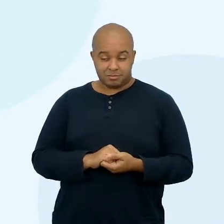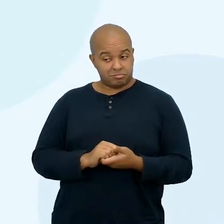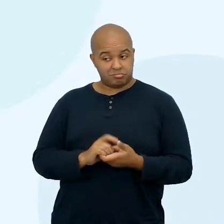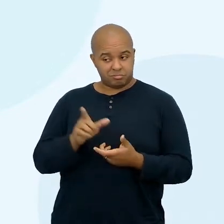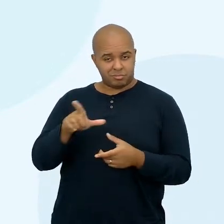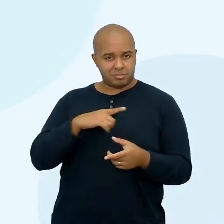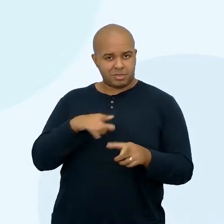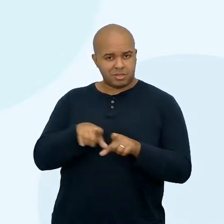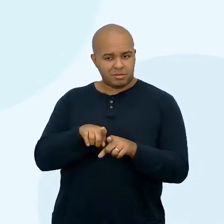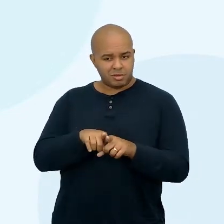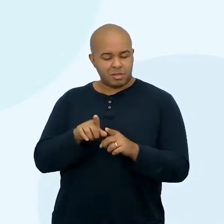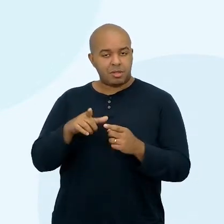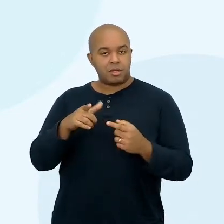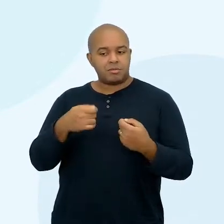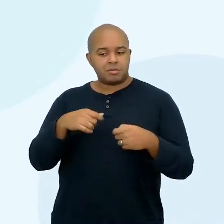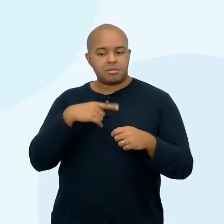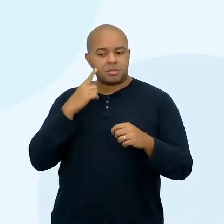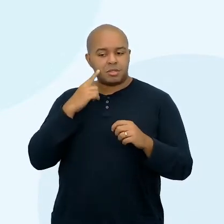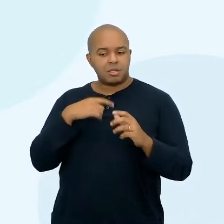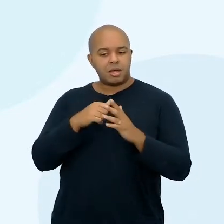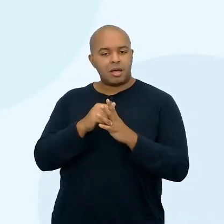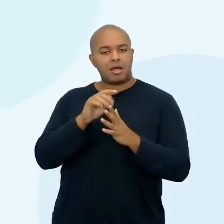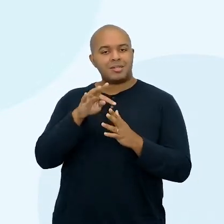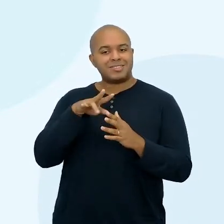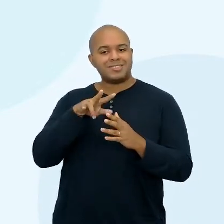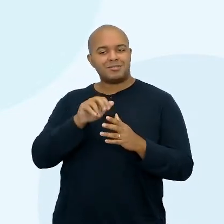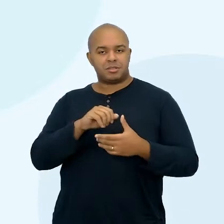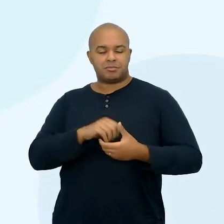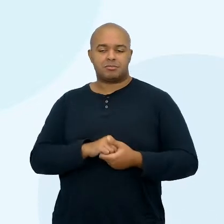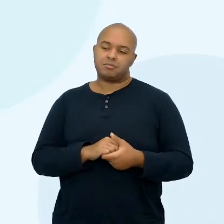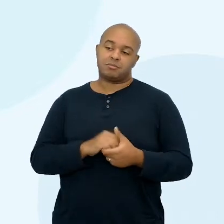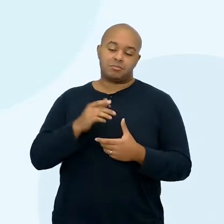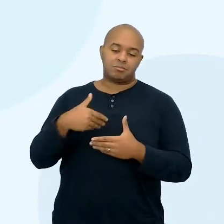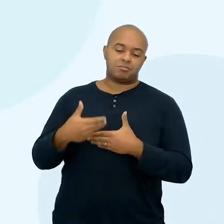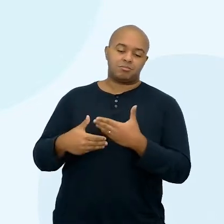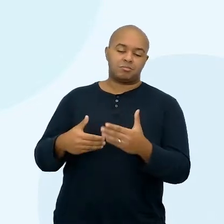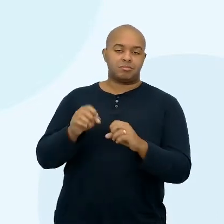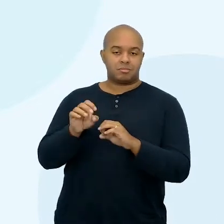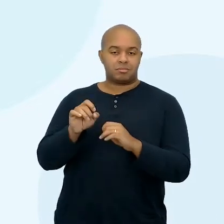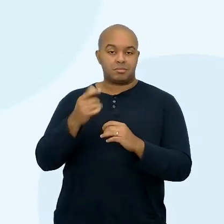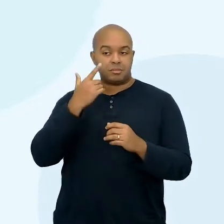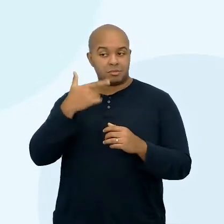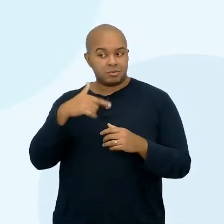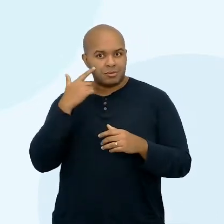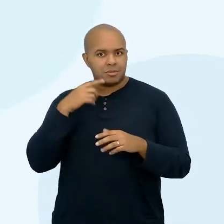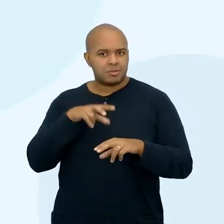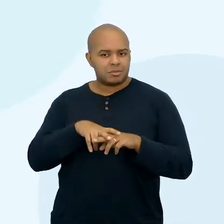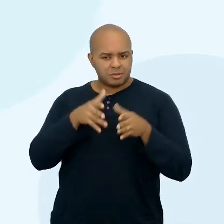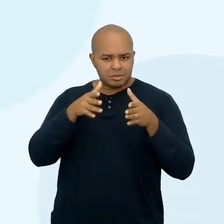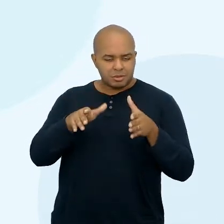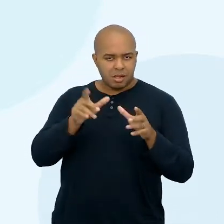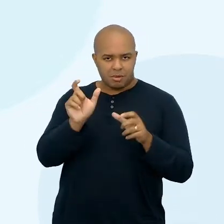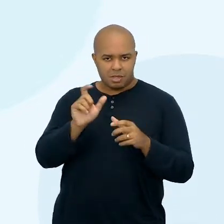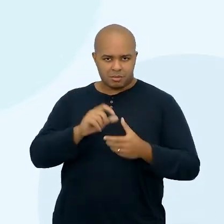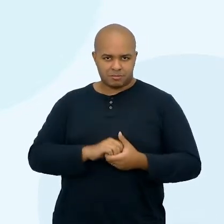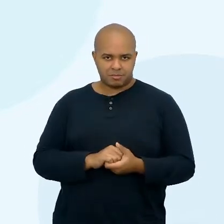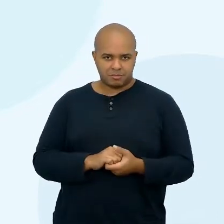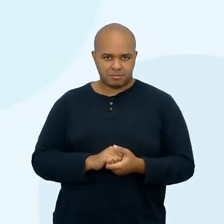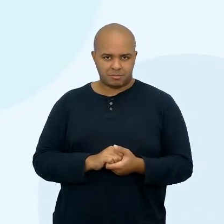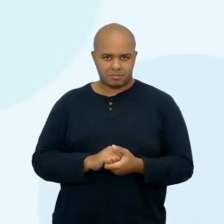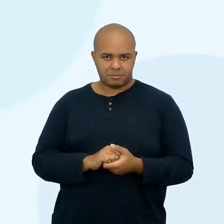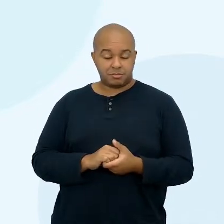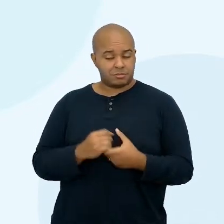ou seja, popular. E como nós estamos falando do nosso período, que foi muito